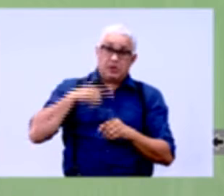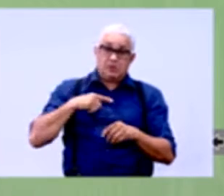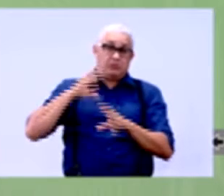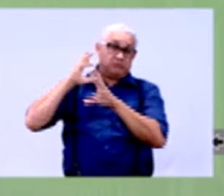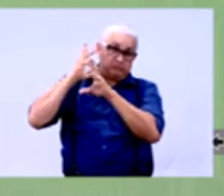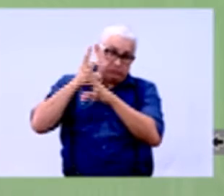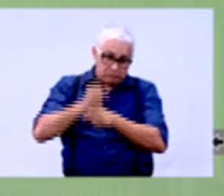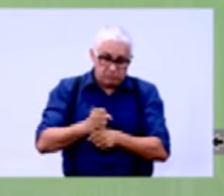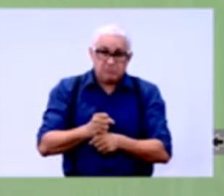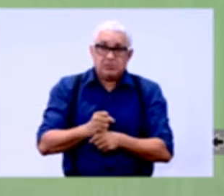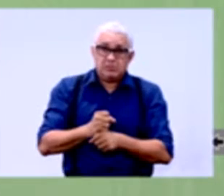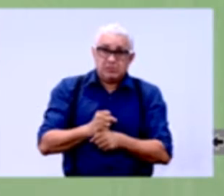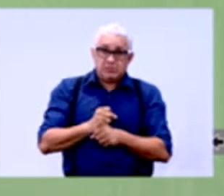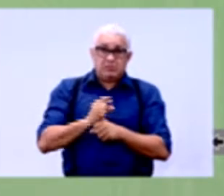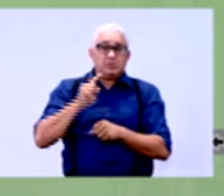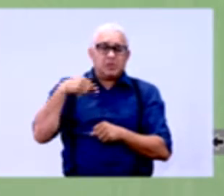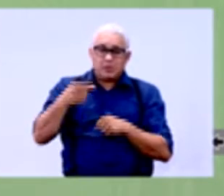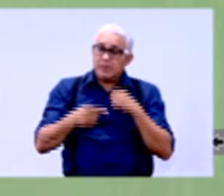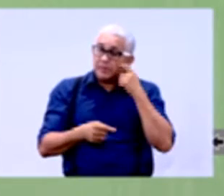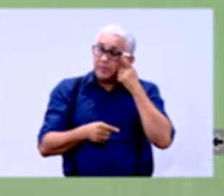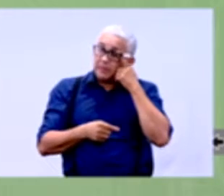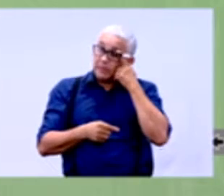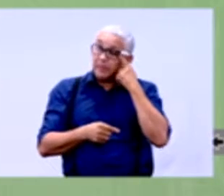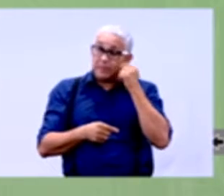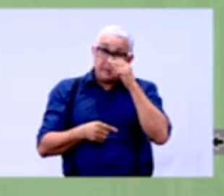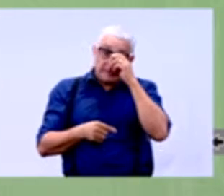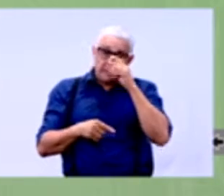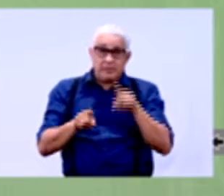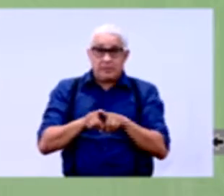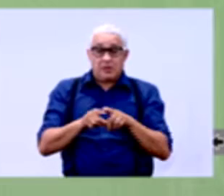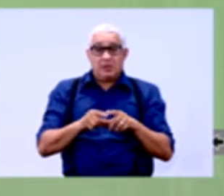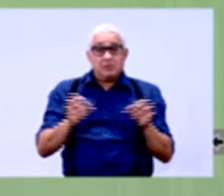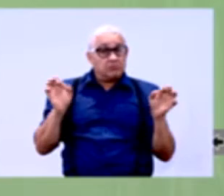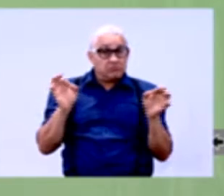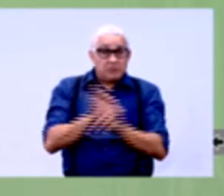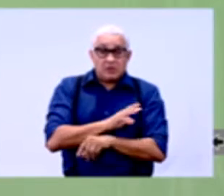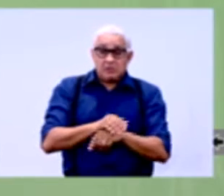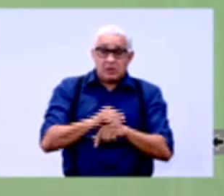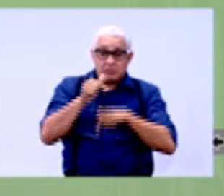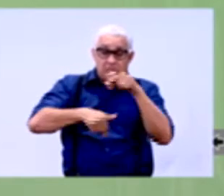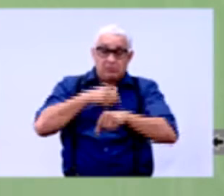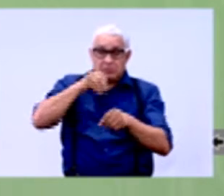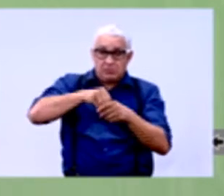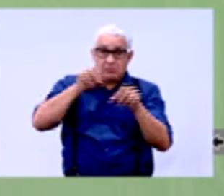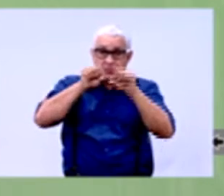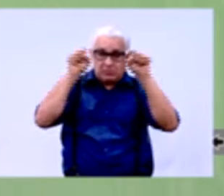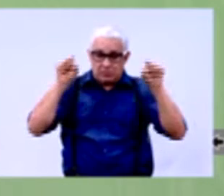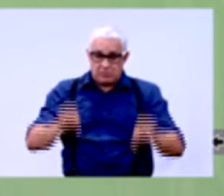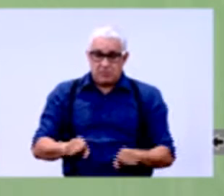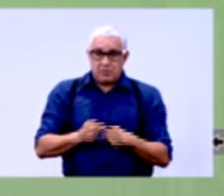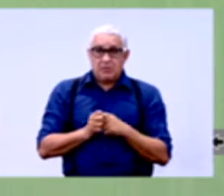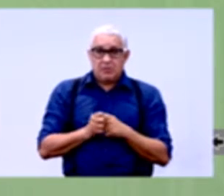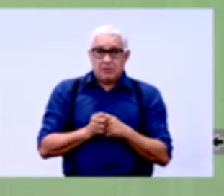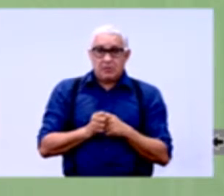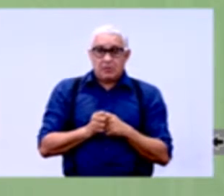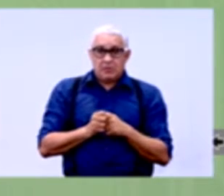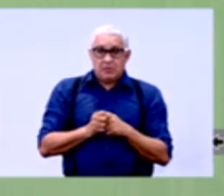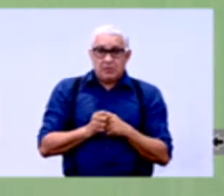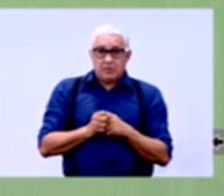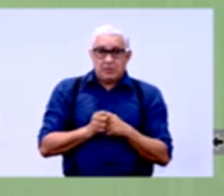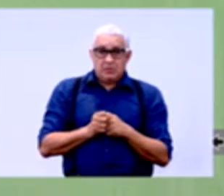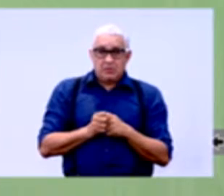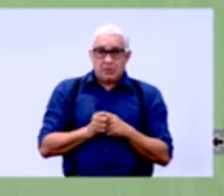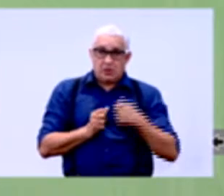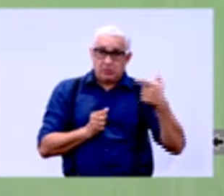recapitular daqui um pouquinho aqui nessa aula também, que efetivamente realizam a funcionalidade do sistema. E aí, nesta parte do